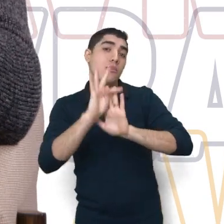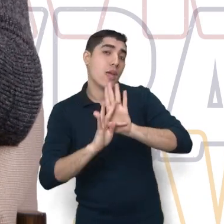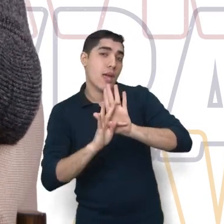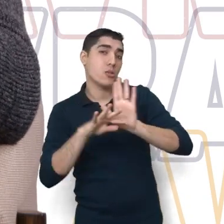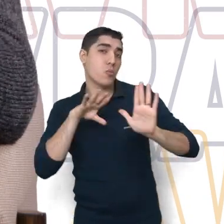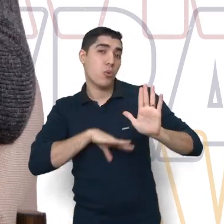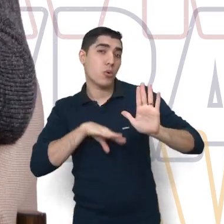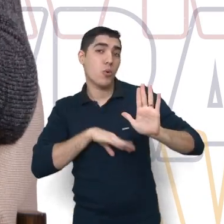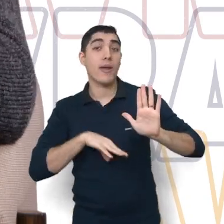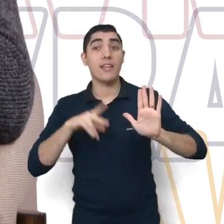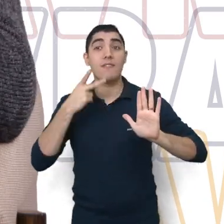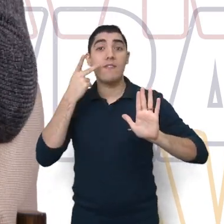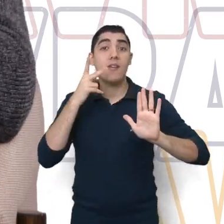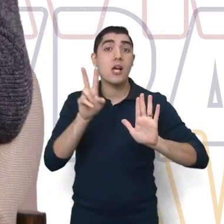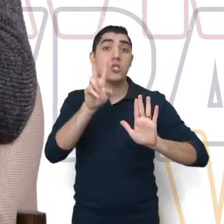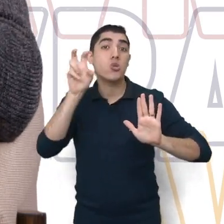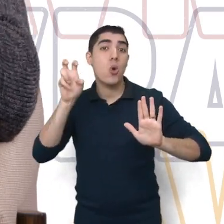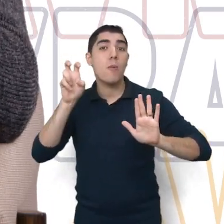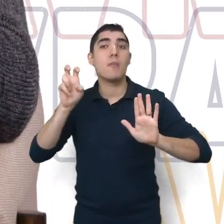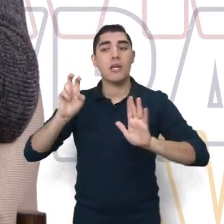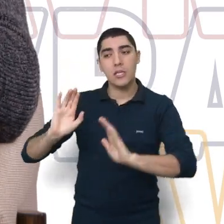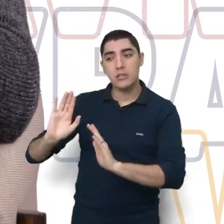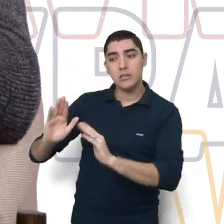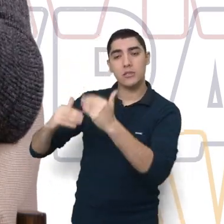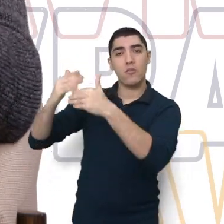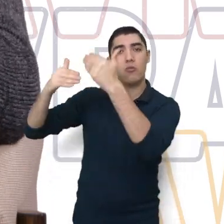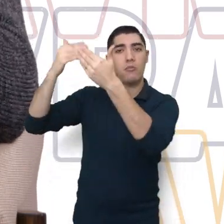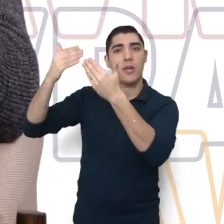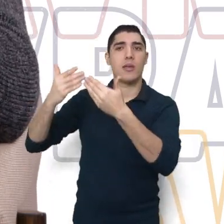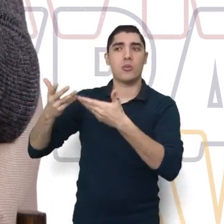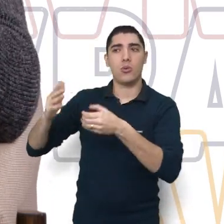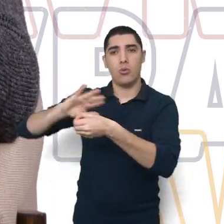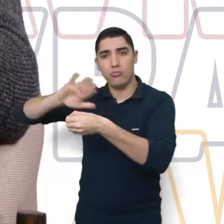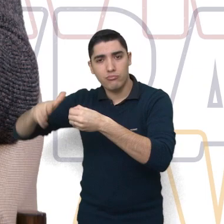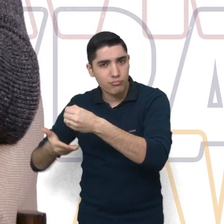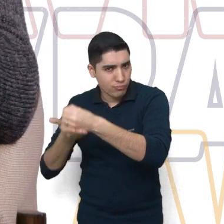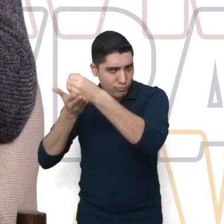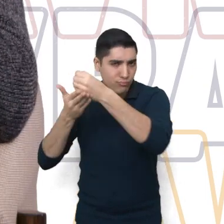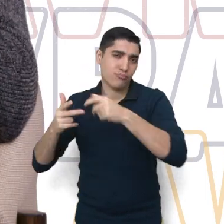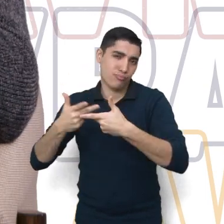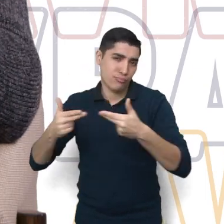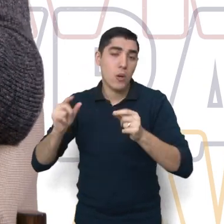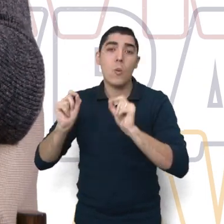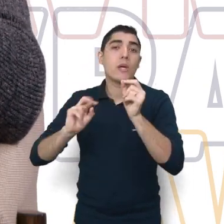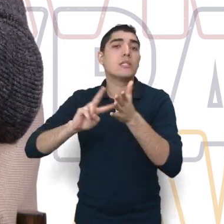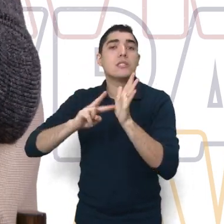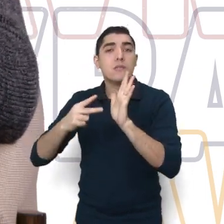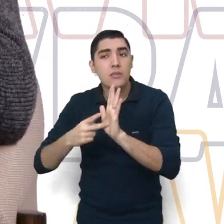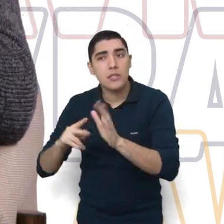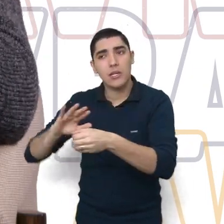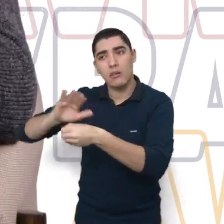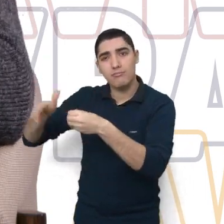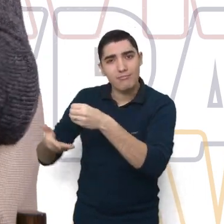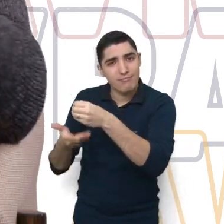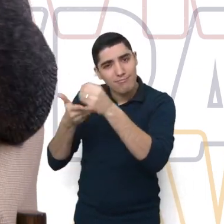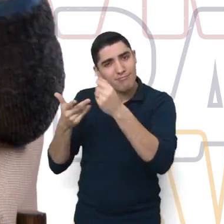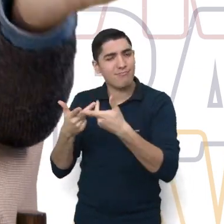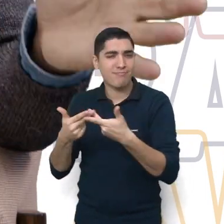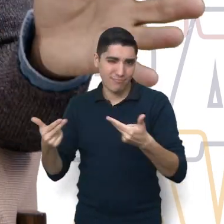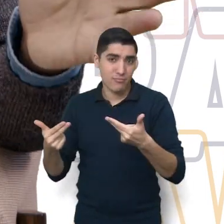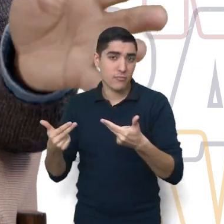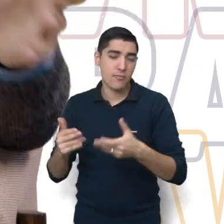falar sobre desenvolvimento sustentável sobre o que é sustentabilidade porque agenda 2030